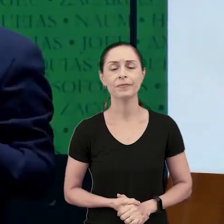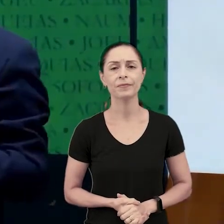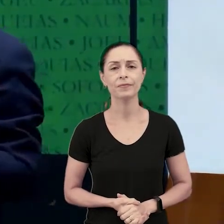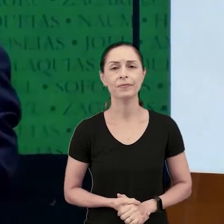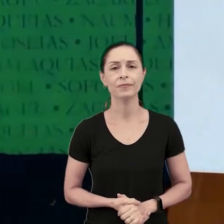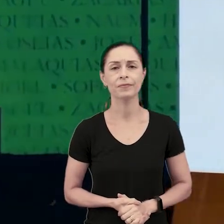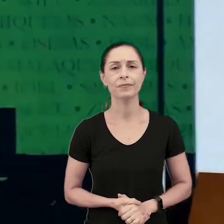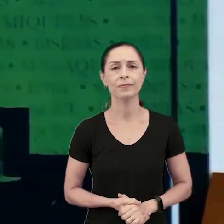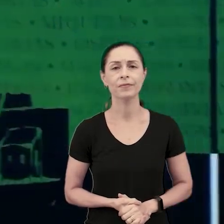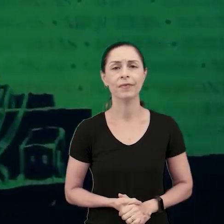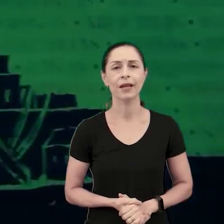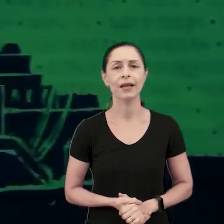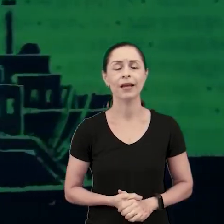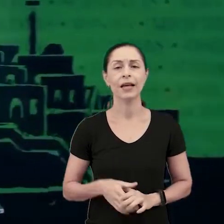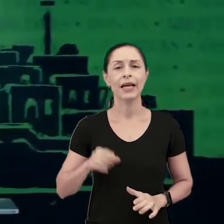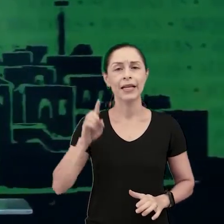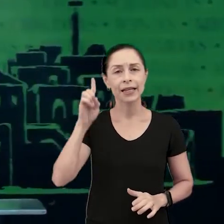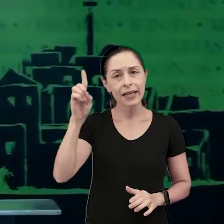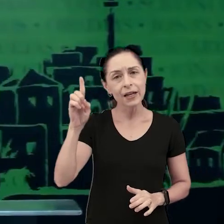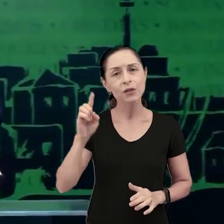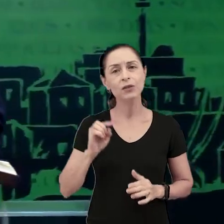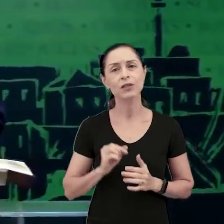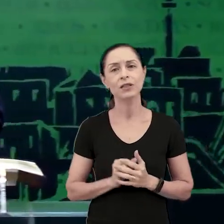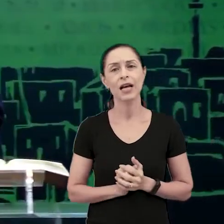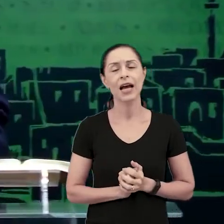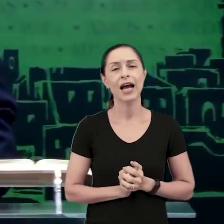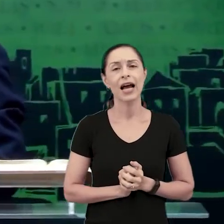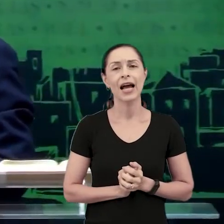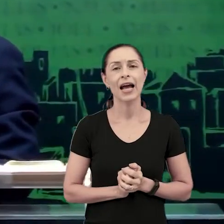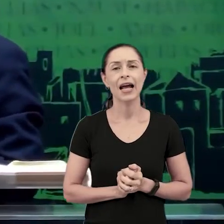diz que Deus ainda bota uma placa lá: é proibido pescar aqui.